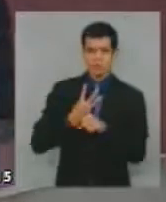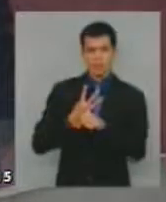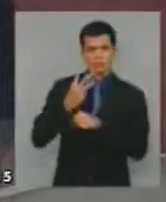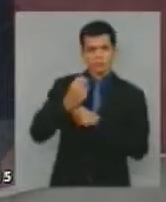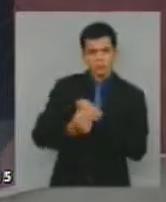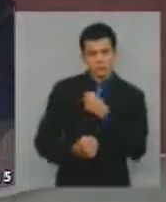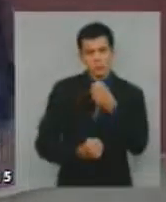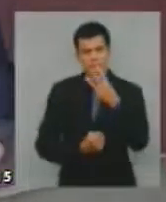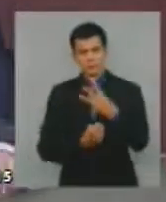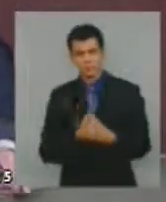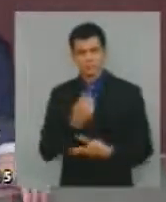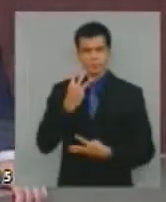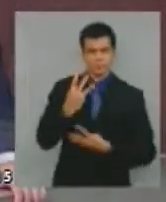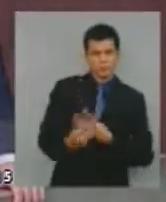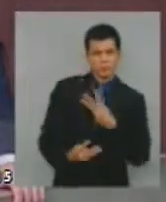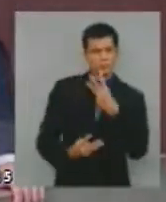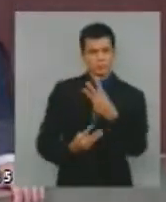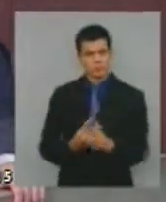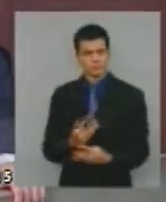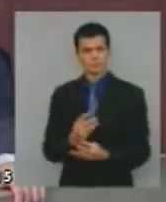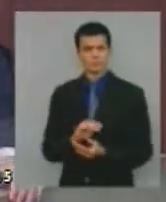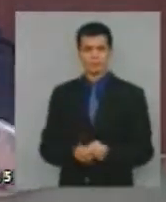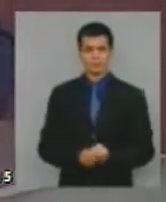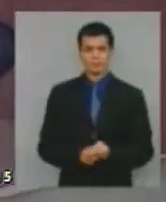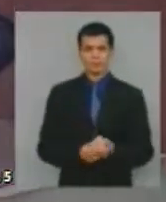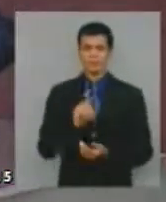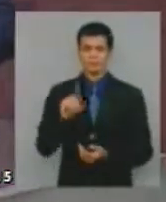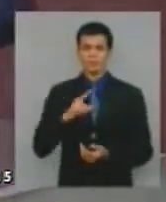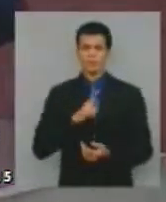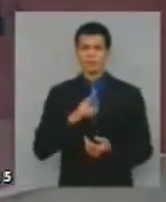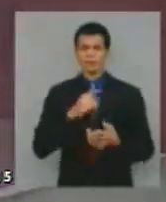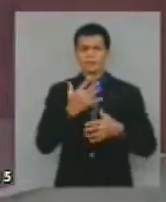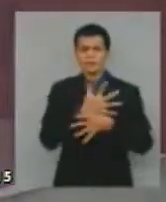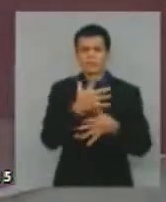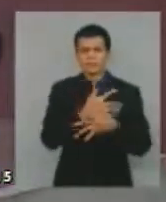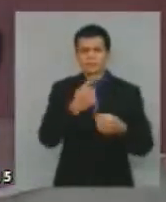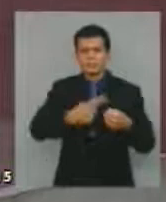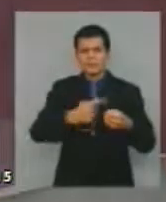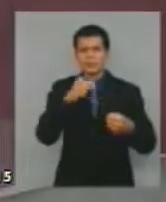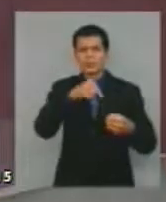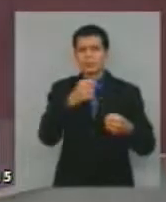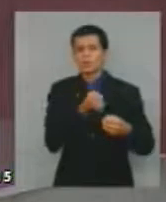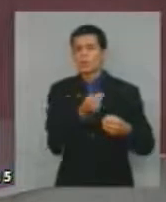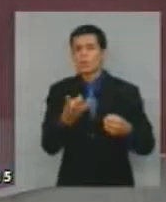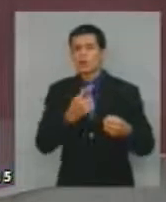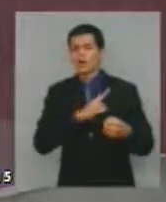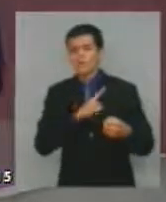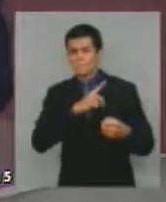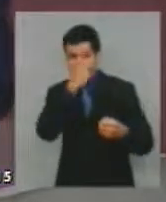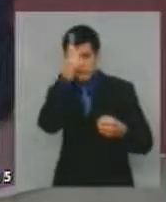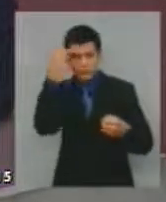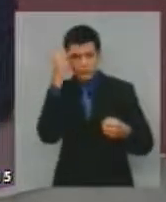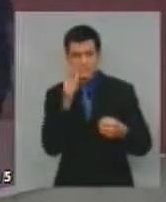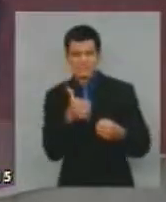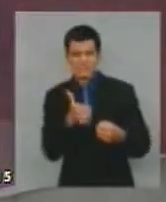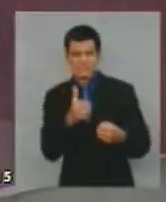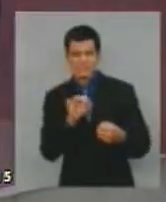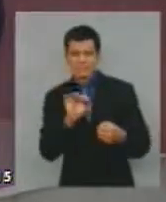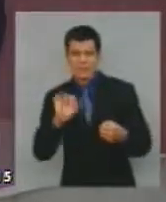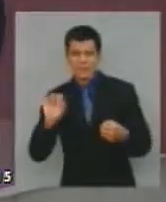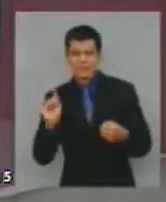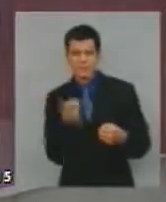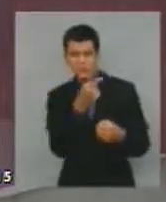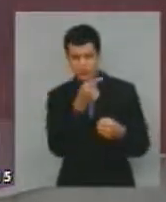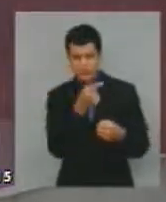nos municípios acima de 100 mil habitantes. Depois para os municípios acima de 50 mil habitantes. E hoje, na última edição